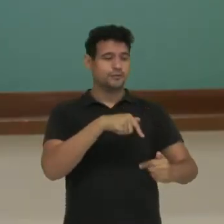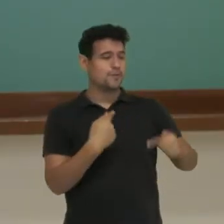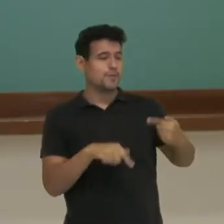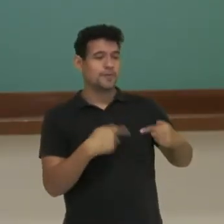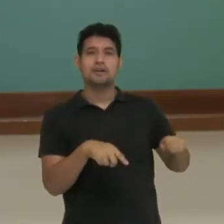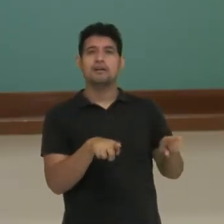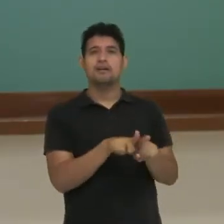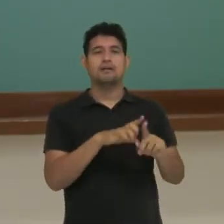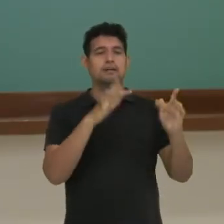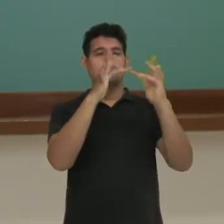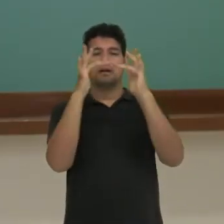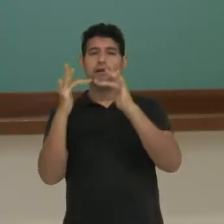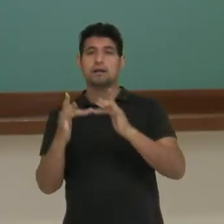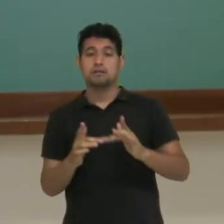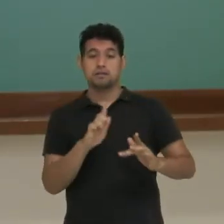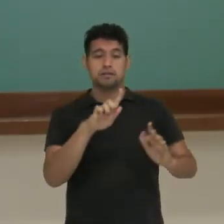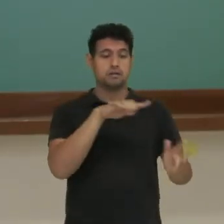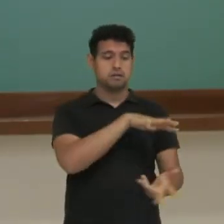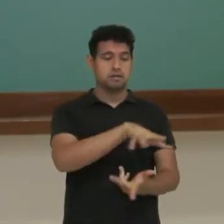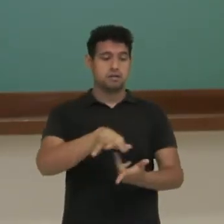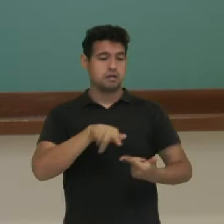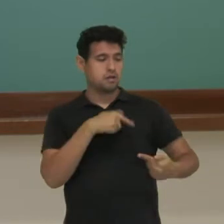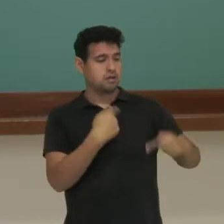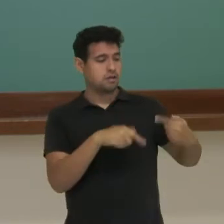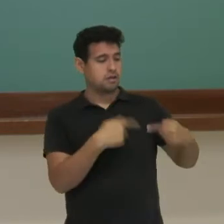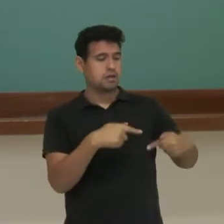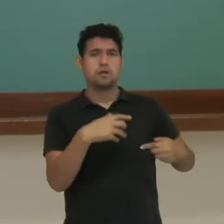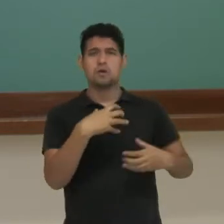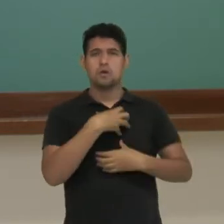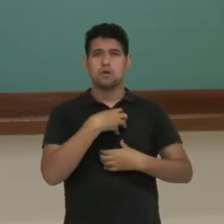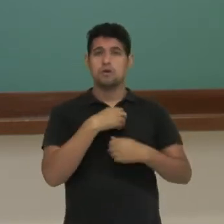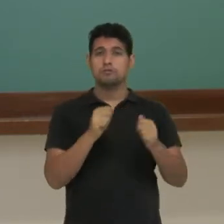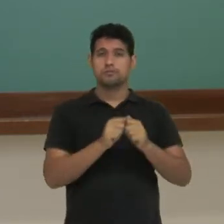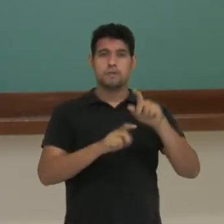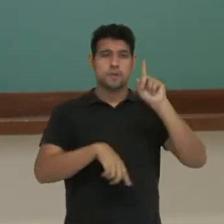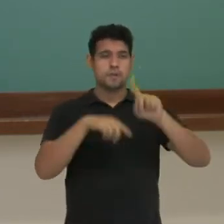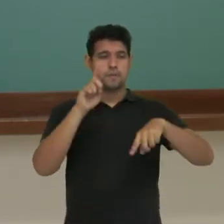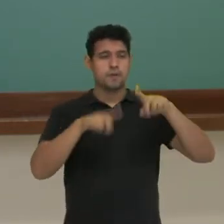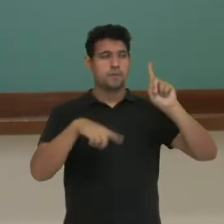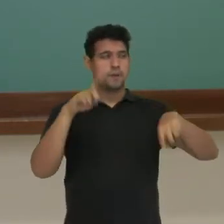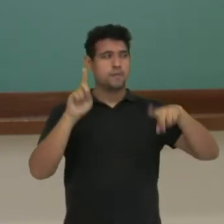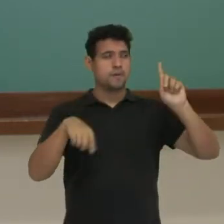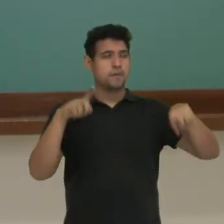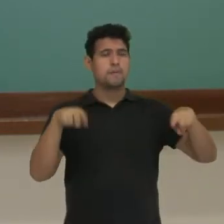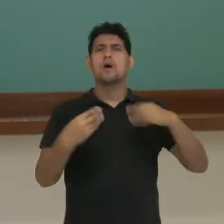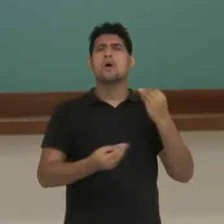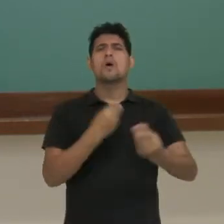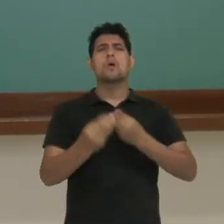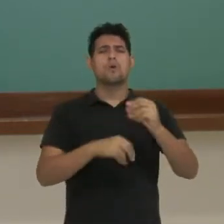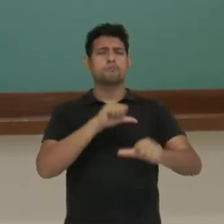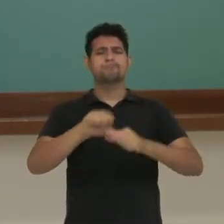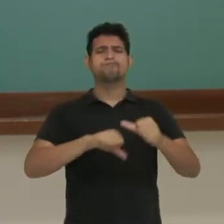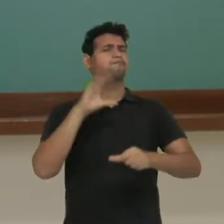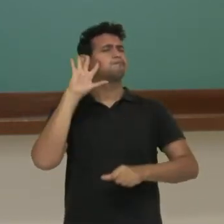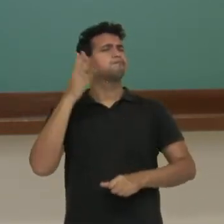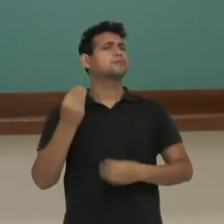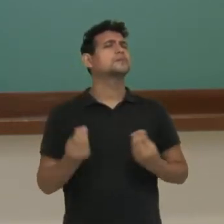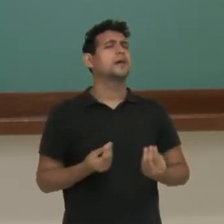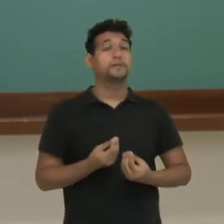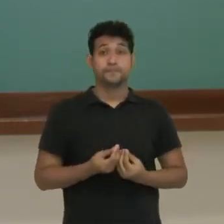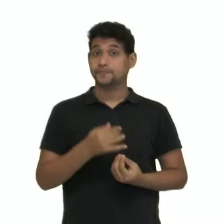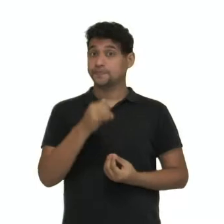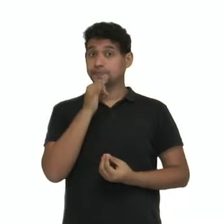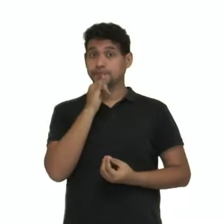Essas relações geopolíticas se estabelecem de maneira variada. Quais são as variações que podem acontecer? Por